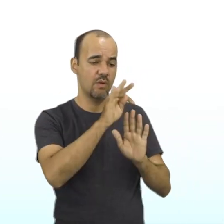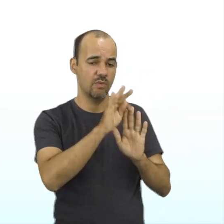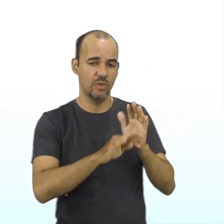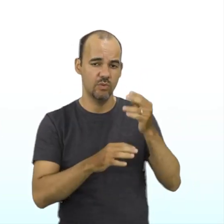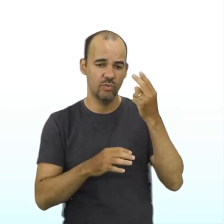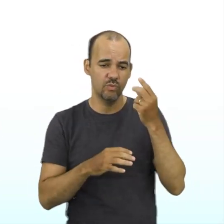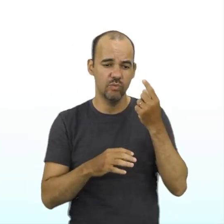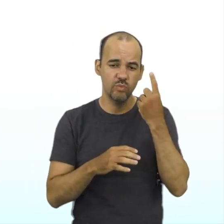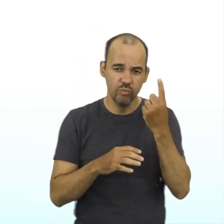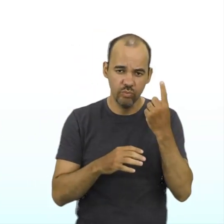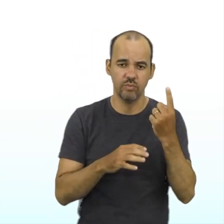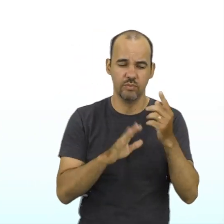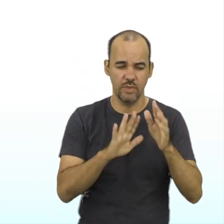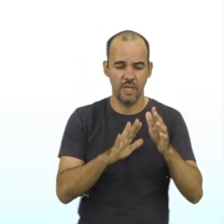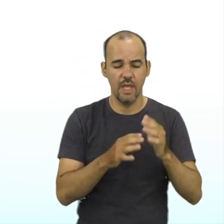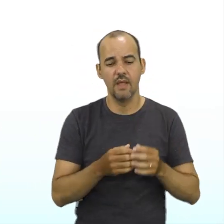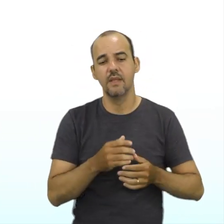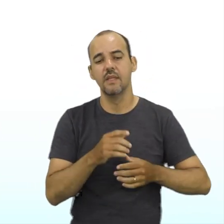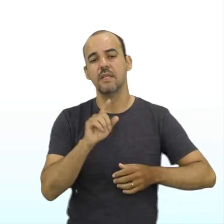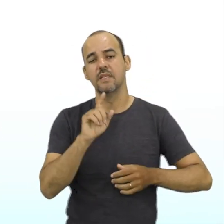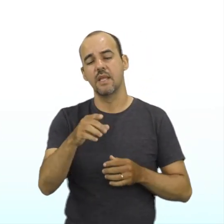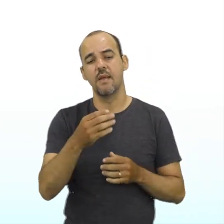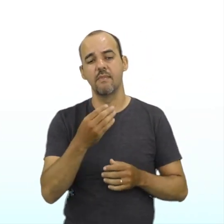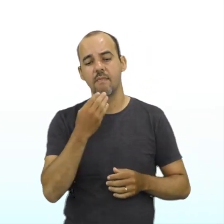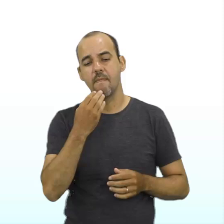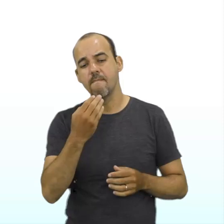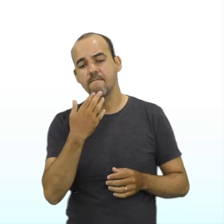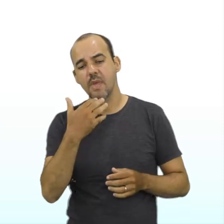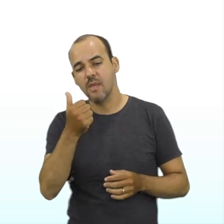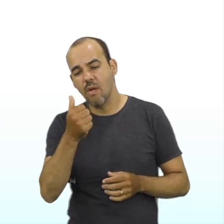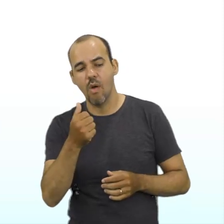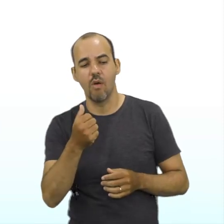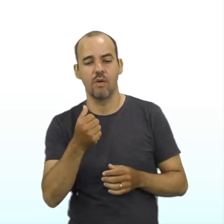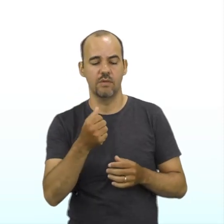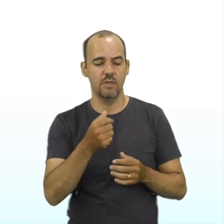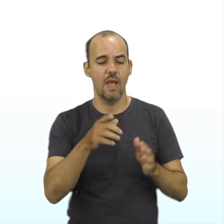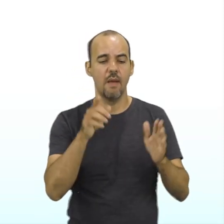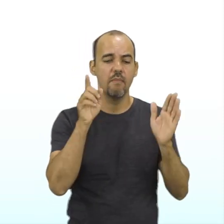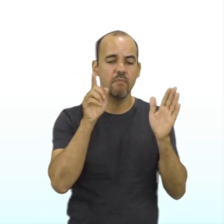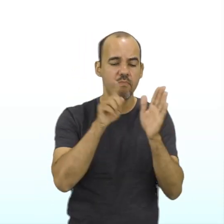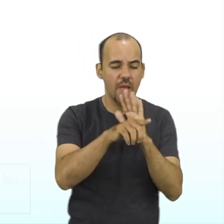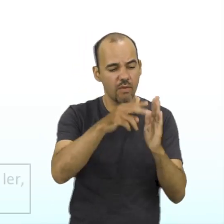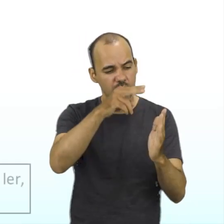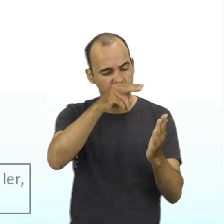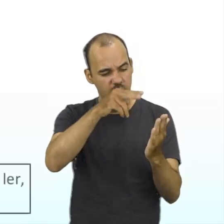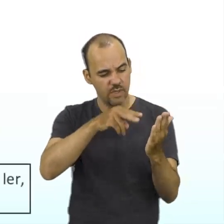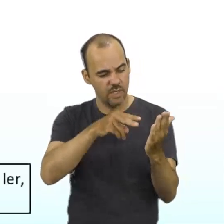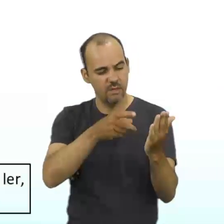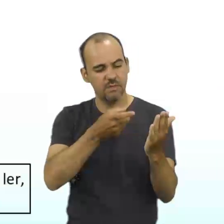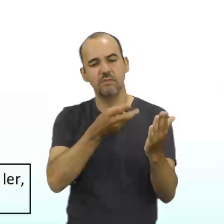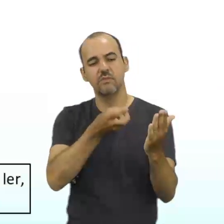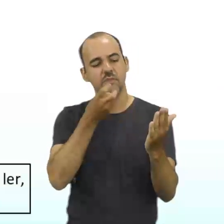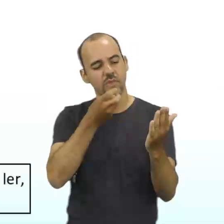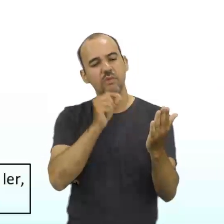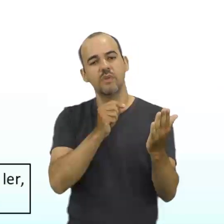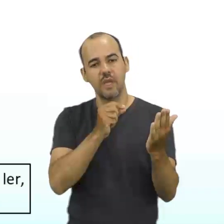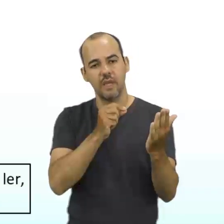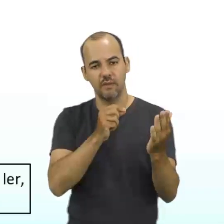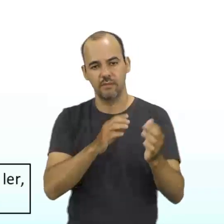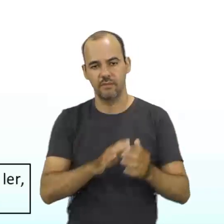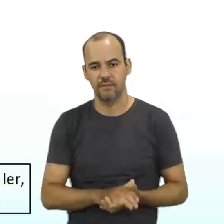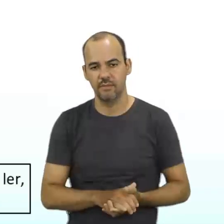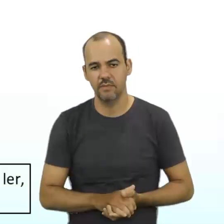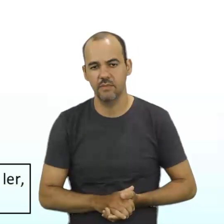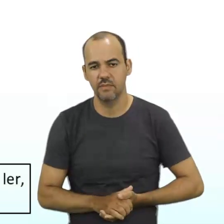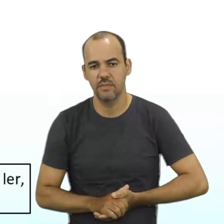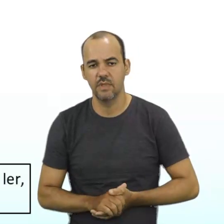assim, começar com a pergunta. O que é que a questão está me pedindo? Ela diz, o filme